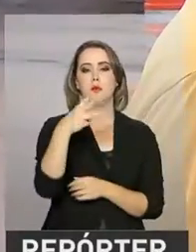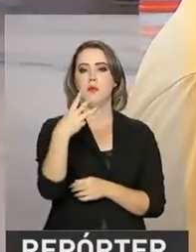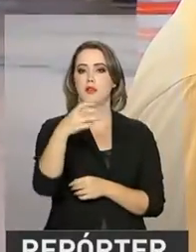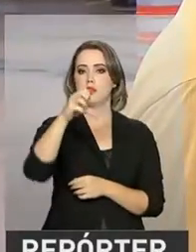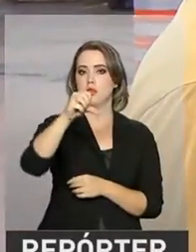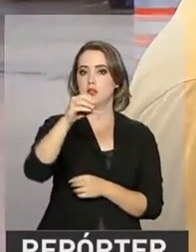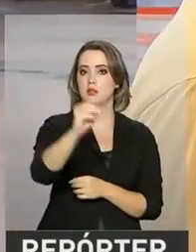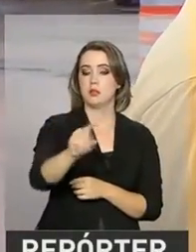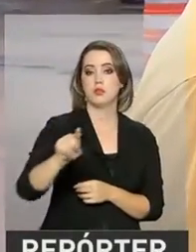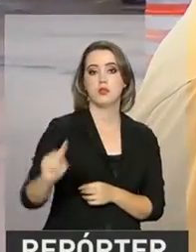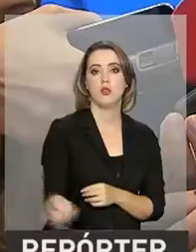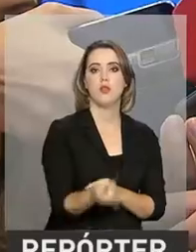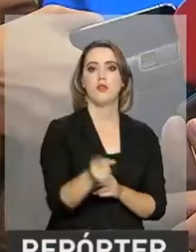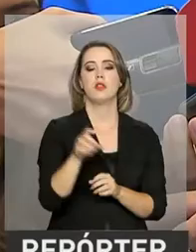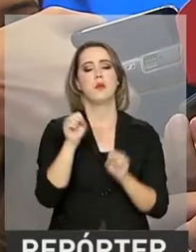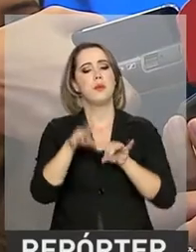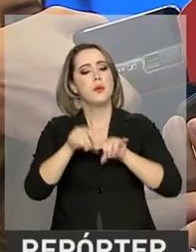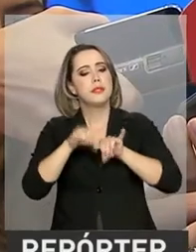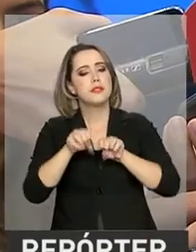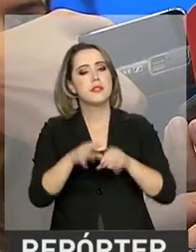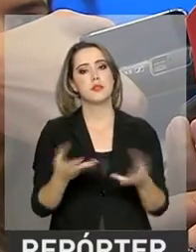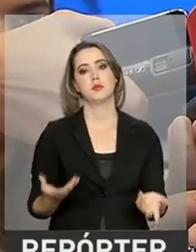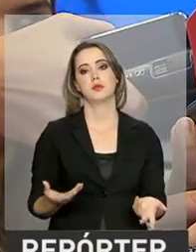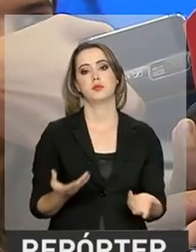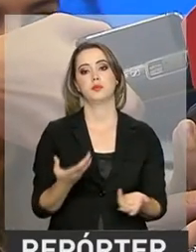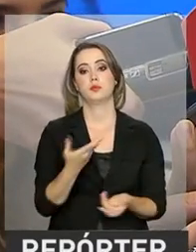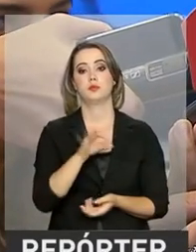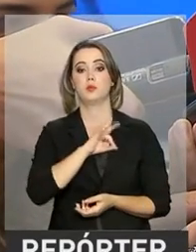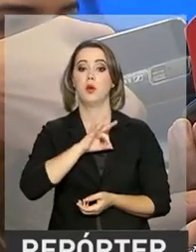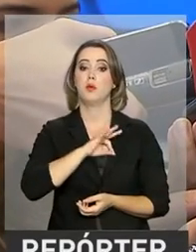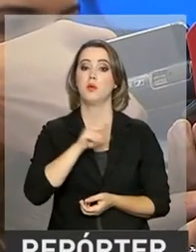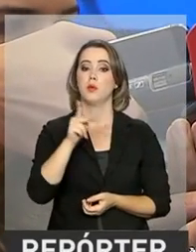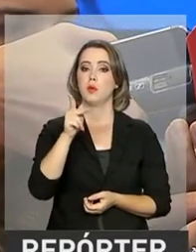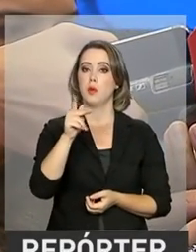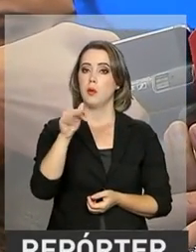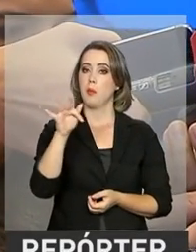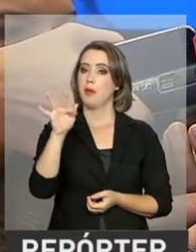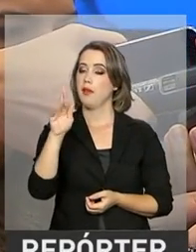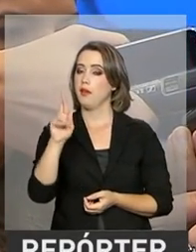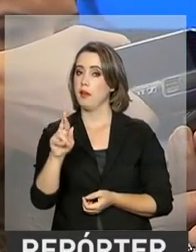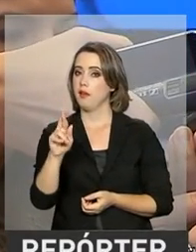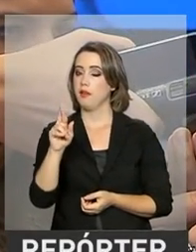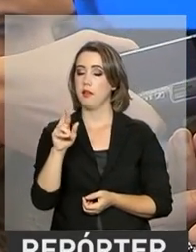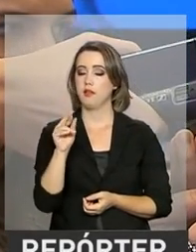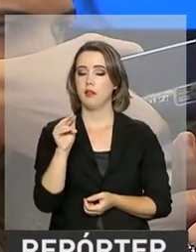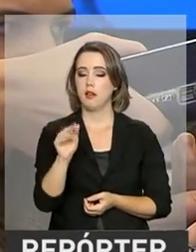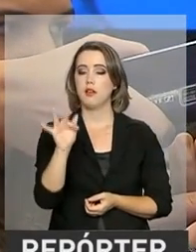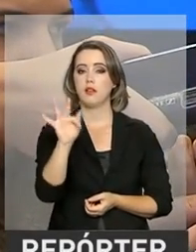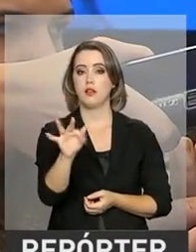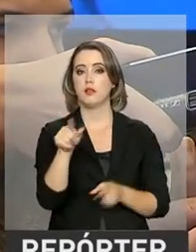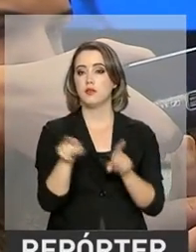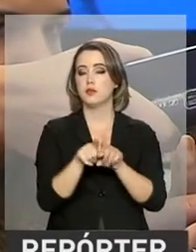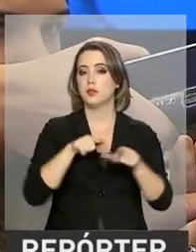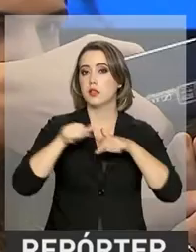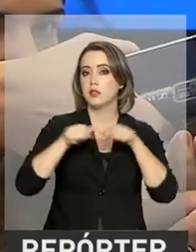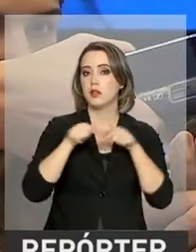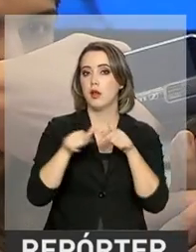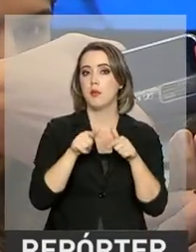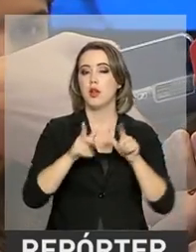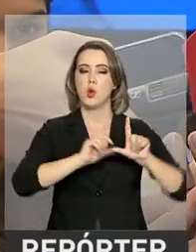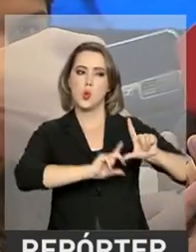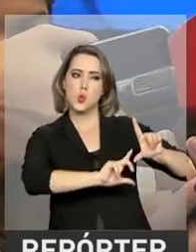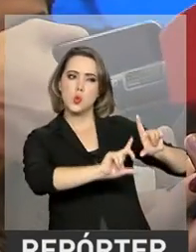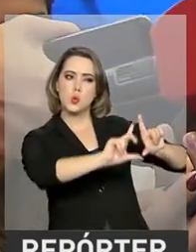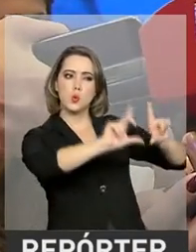ações educativas a polícia rodoviária federal ela trabalha essencialmente com uma operação chamado é cinema rodoviário